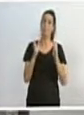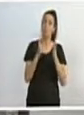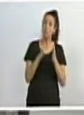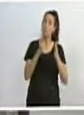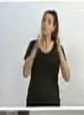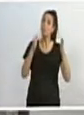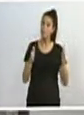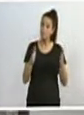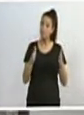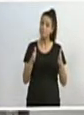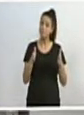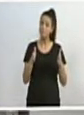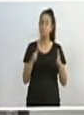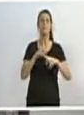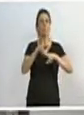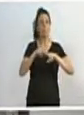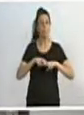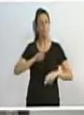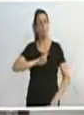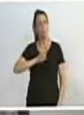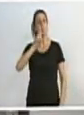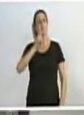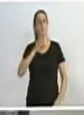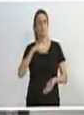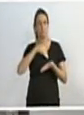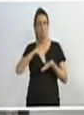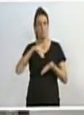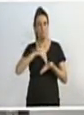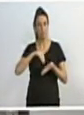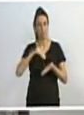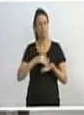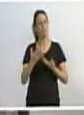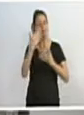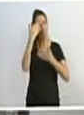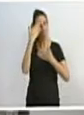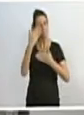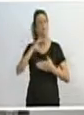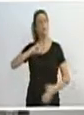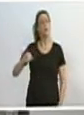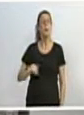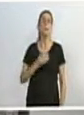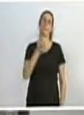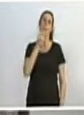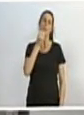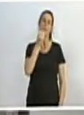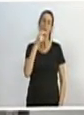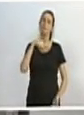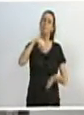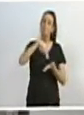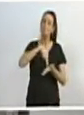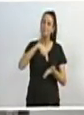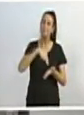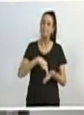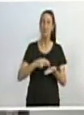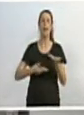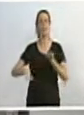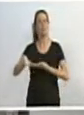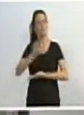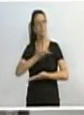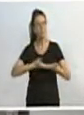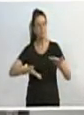Então, em nome do nosso secretário, né, gostaria de estar agradecendo a oportunidade de estar participando, né, desse momento, esse